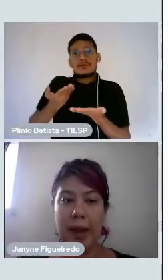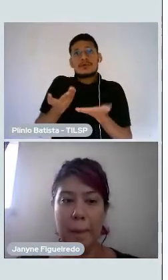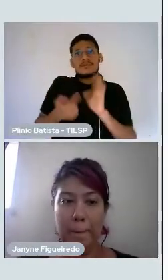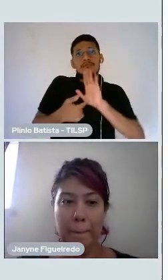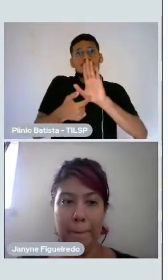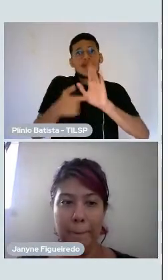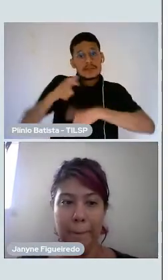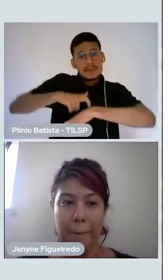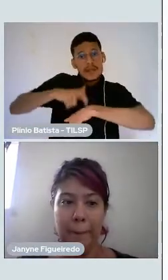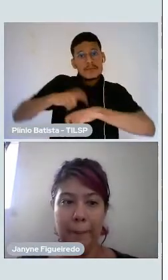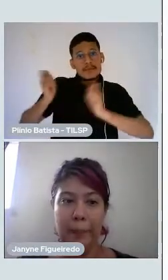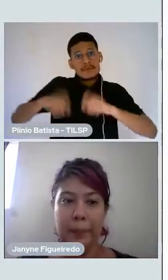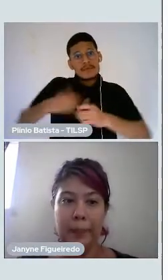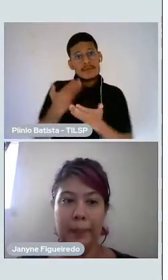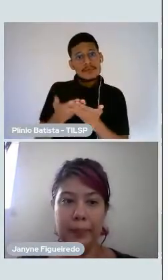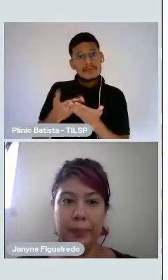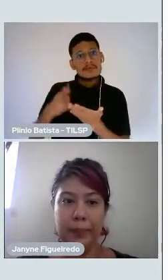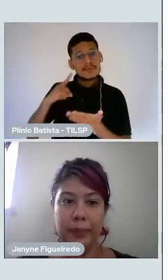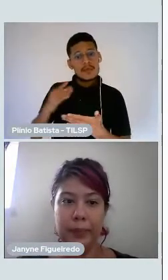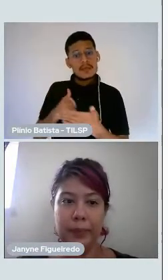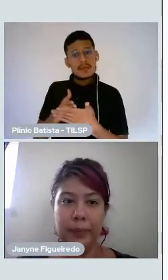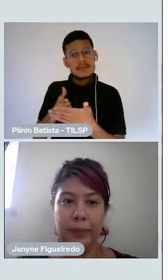Pode passar.